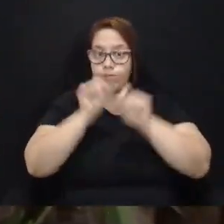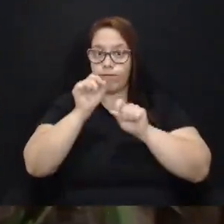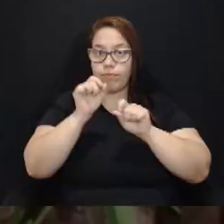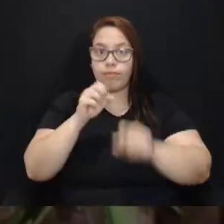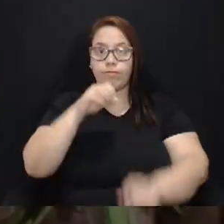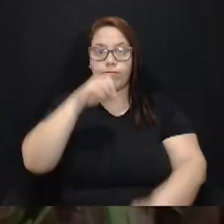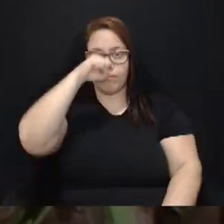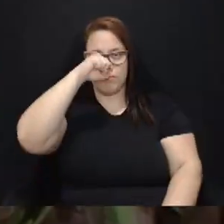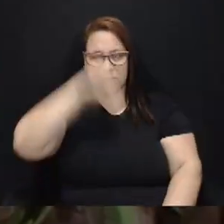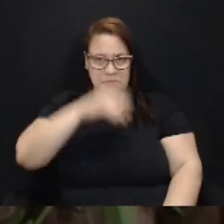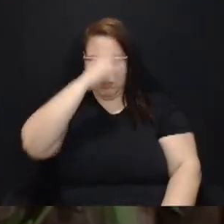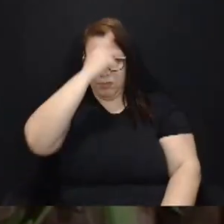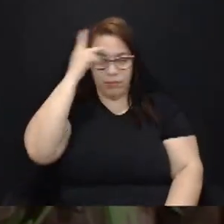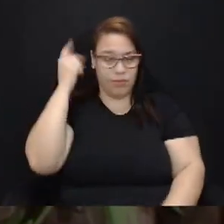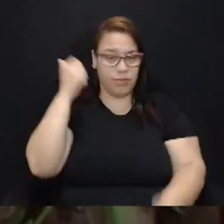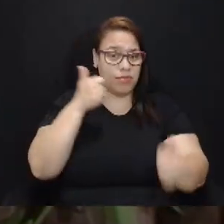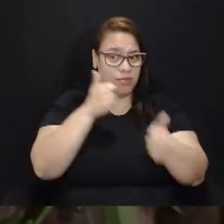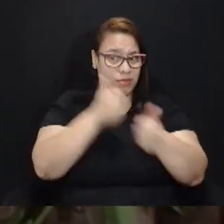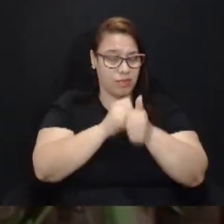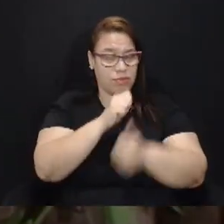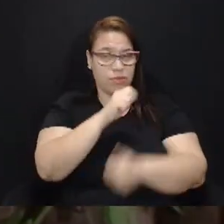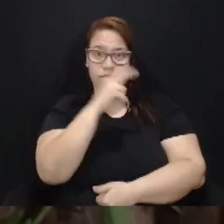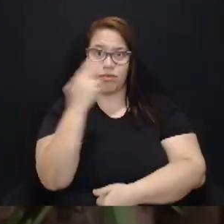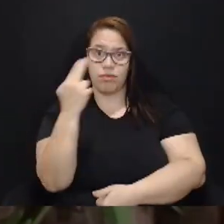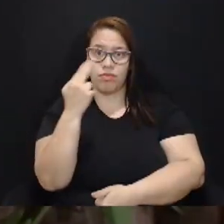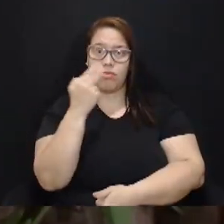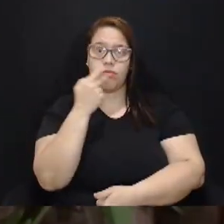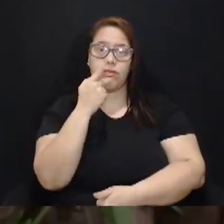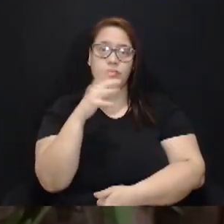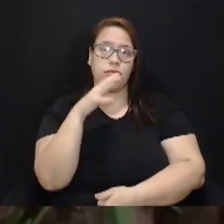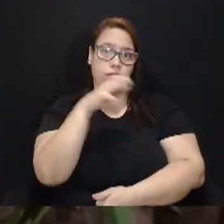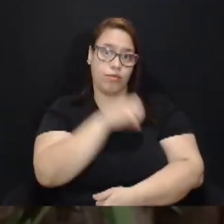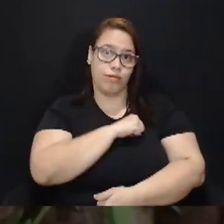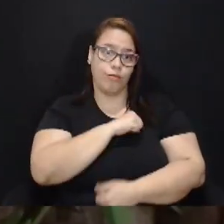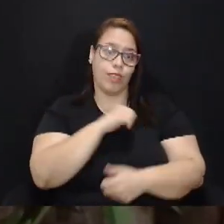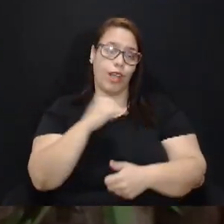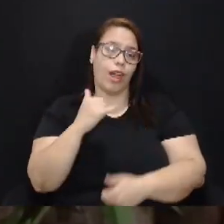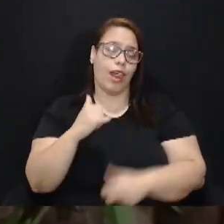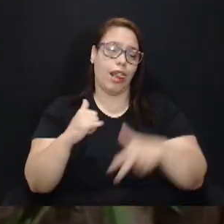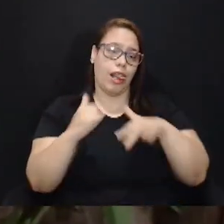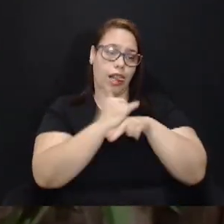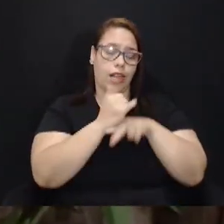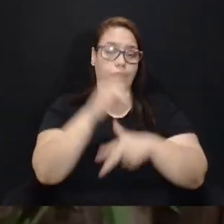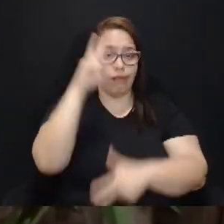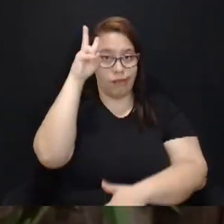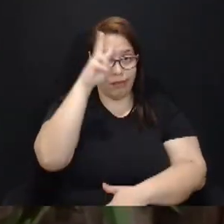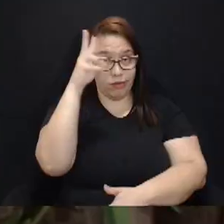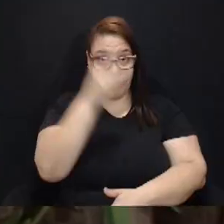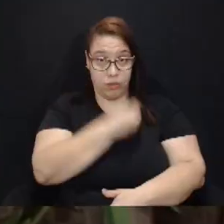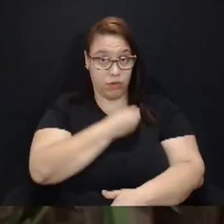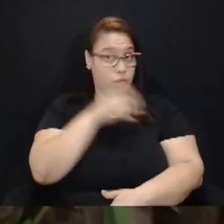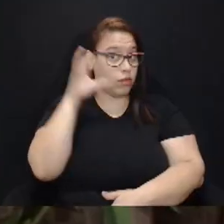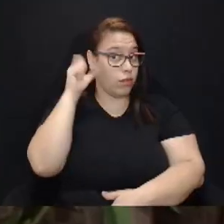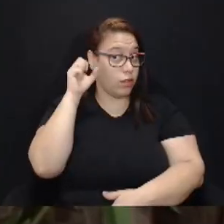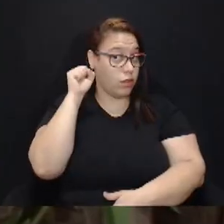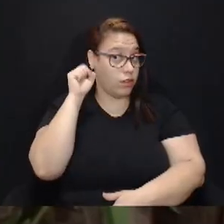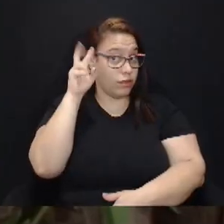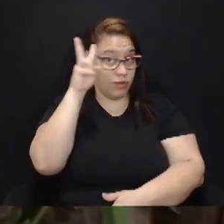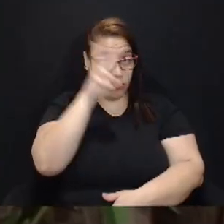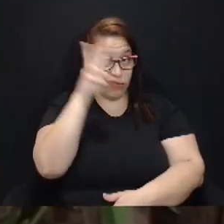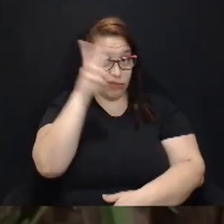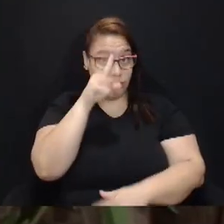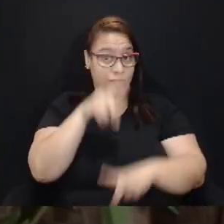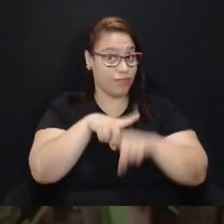pessoas próximas ou alguém que dizia amar a vítima. No Histórias de Vida de hoje, vamos ouvir uma dessas histórias, mas ela não se